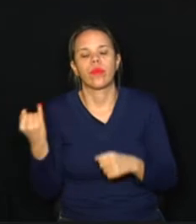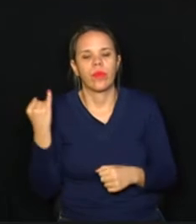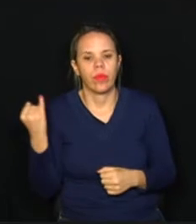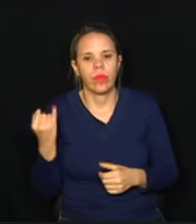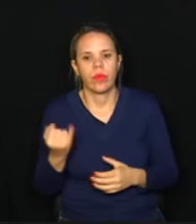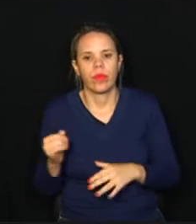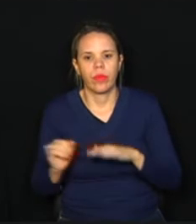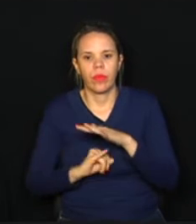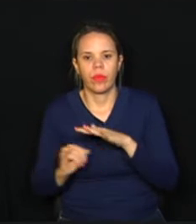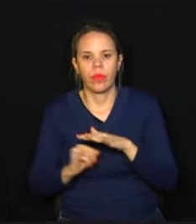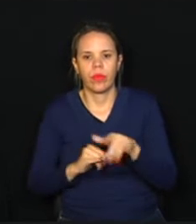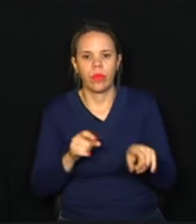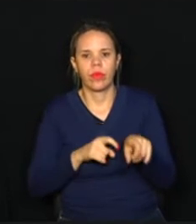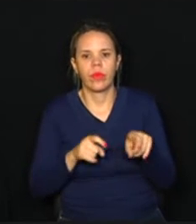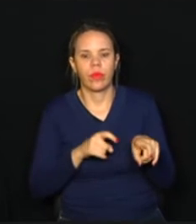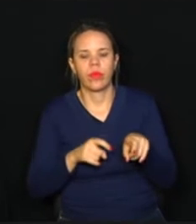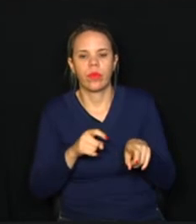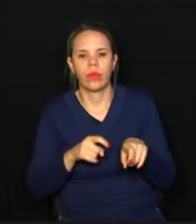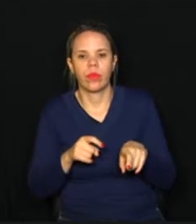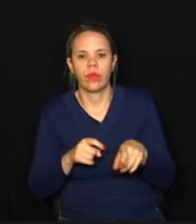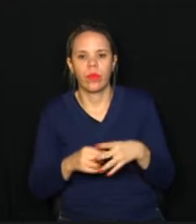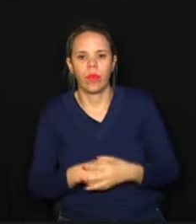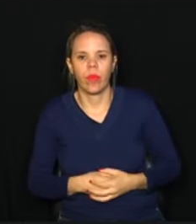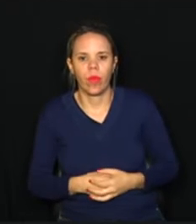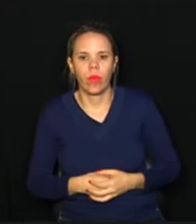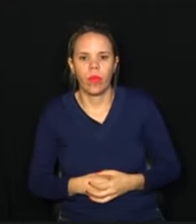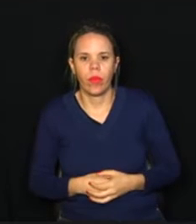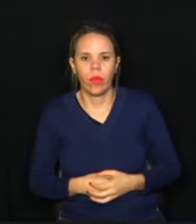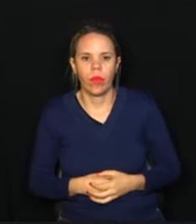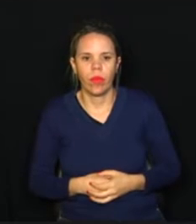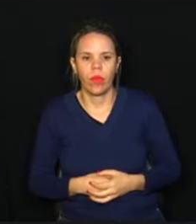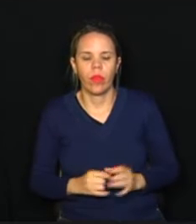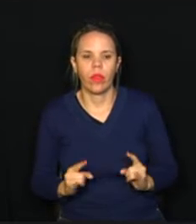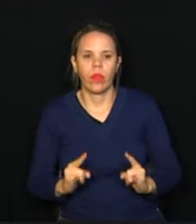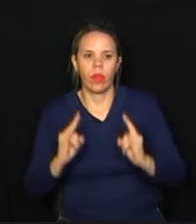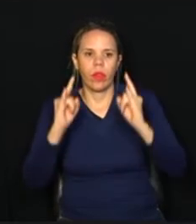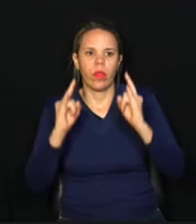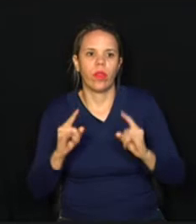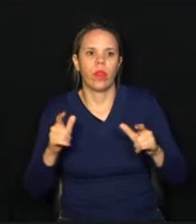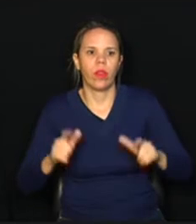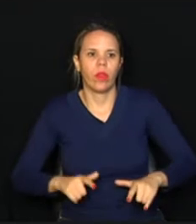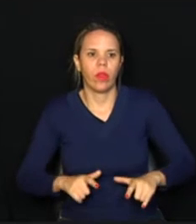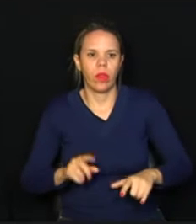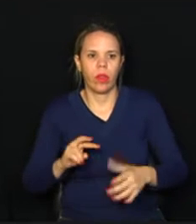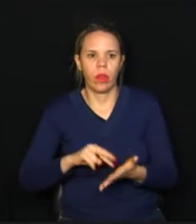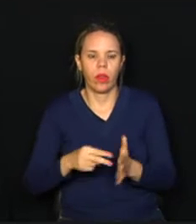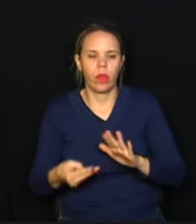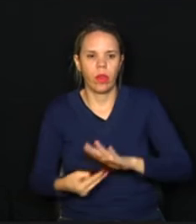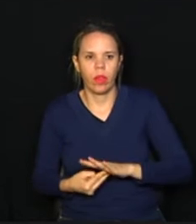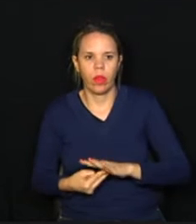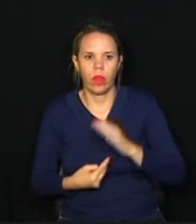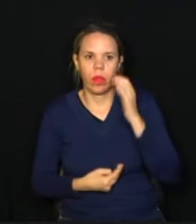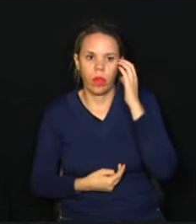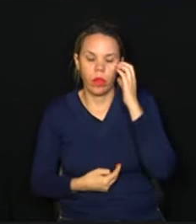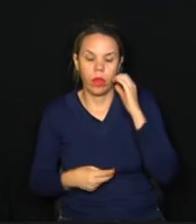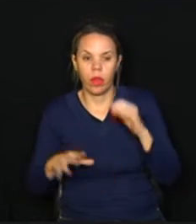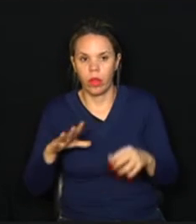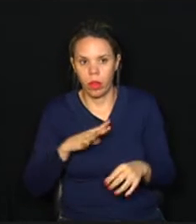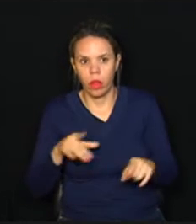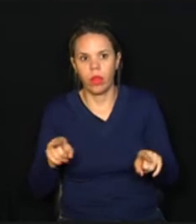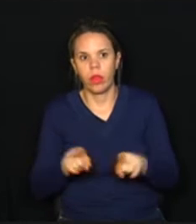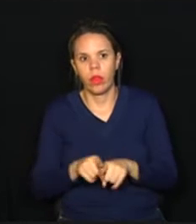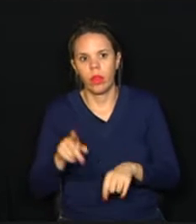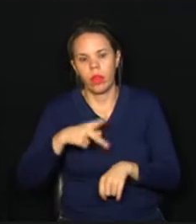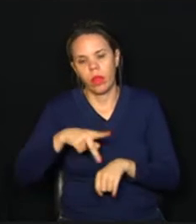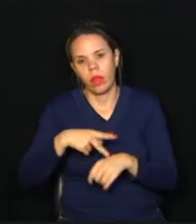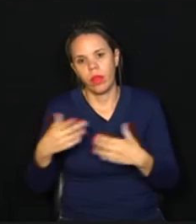importância do Instituto Agronômico, do patrimônio, inclusive, que aquele prédio, que aquele espaço representa, não só para a cidade, mas como para o